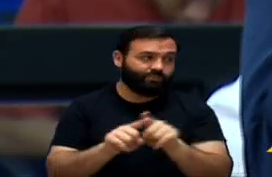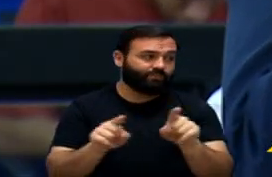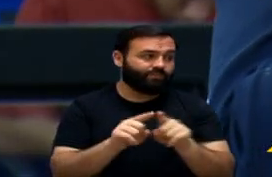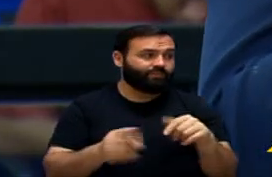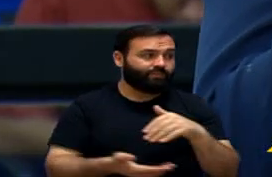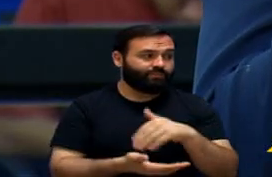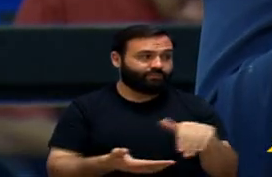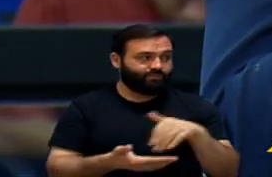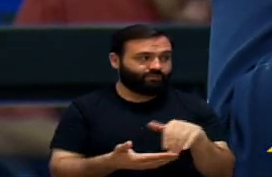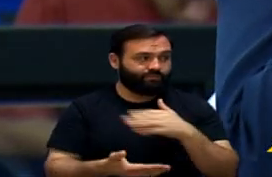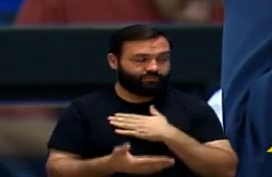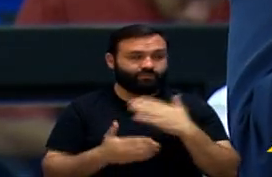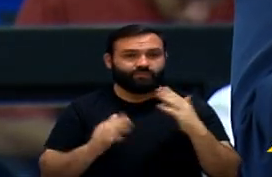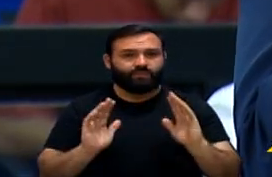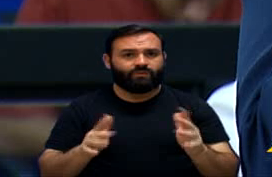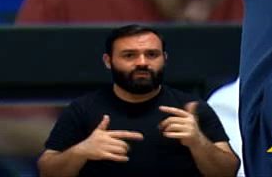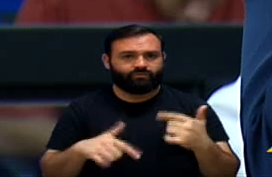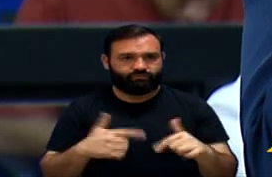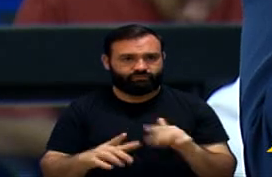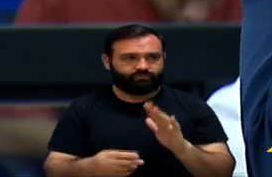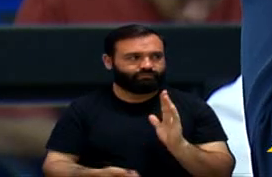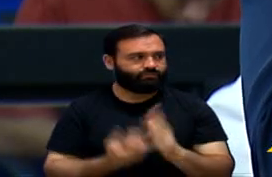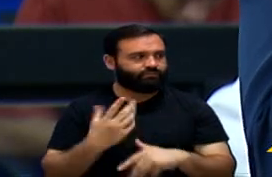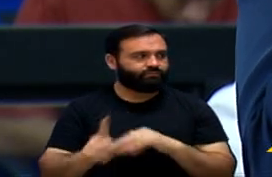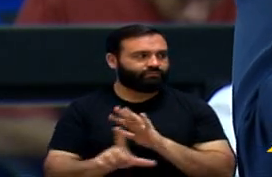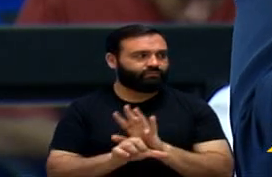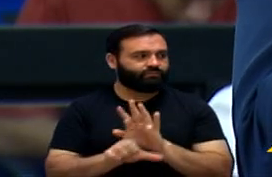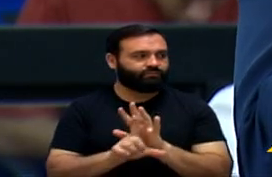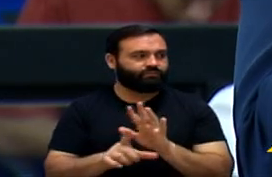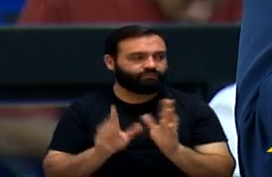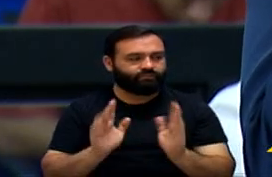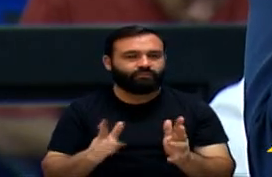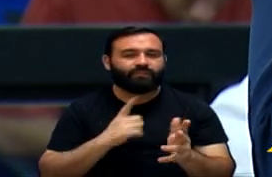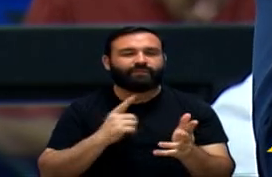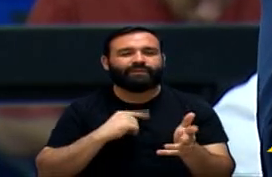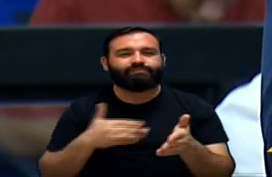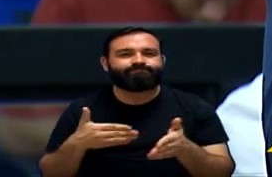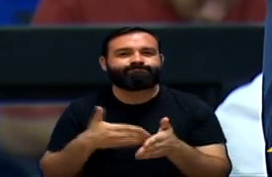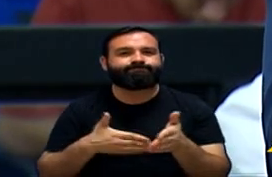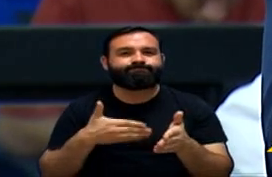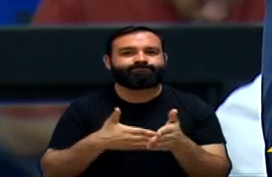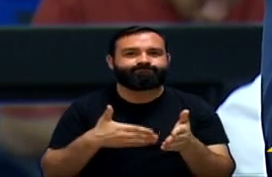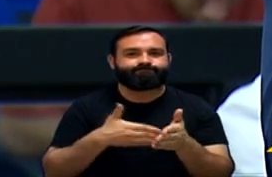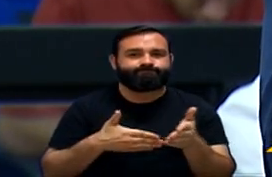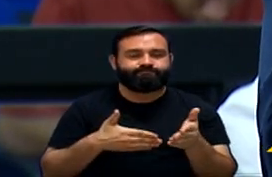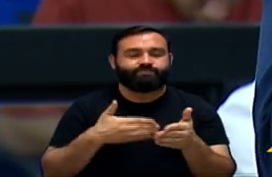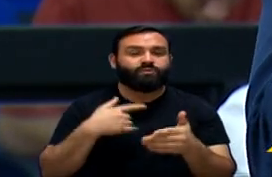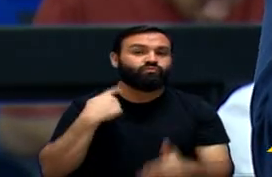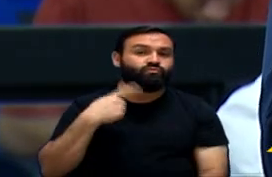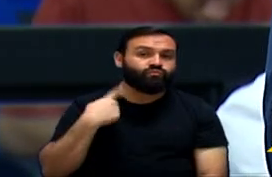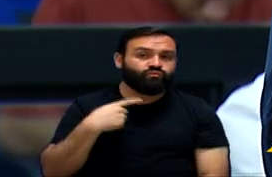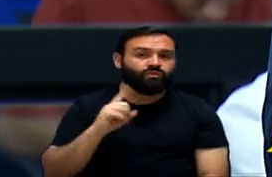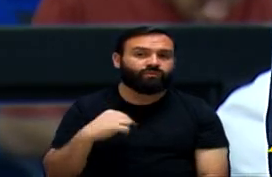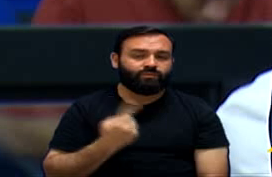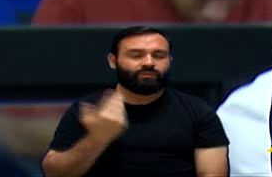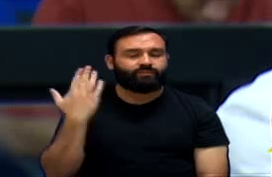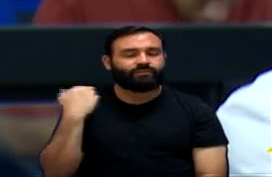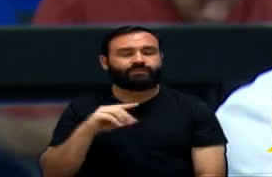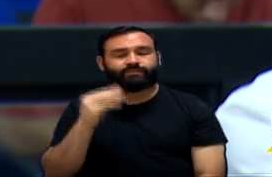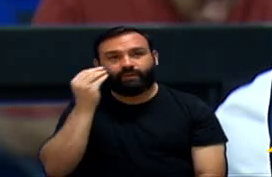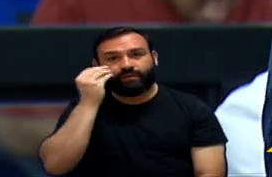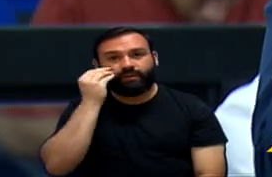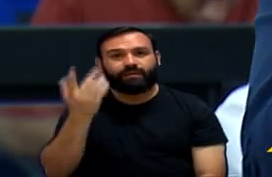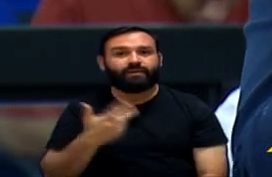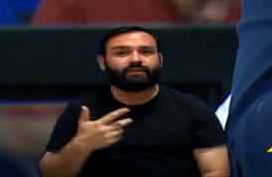gabinete já vinha trabalhando em cima de uma legislação a gente estava com algumas limitações eh jurídicas né A gente vinha tentando